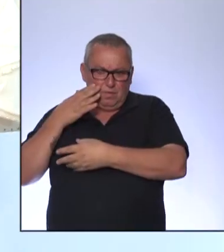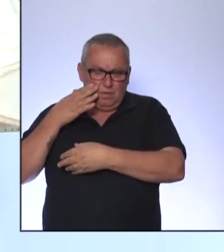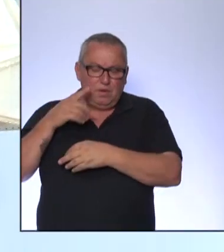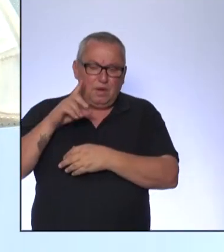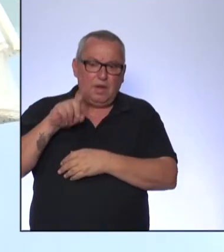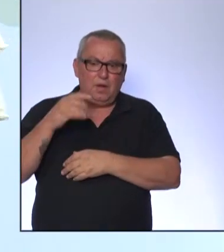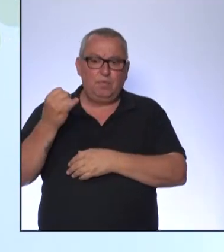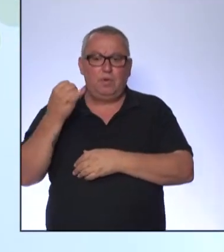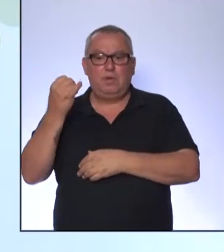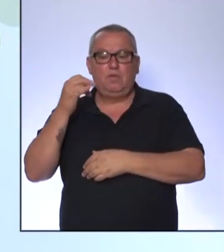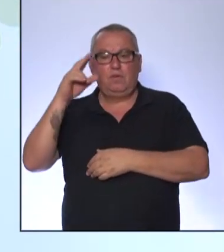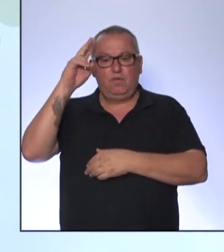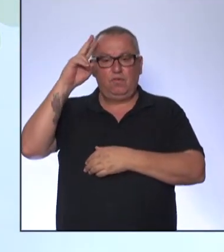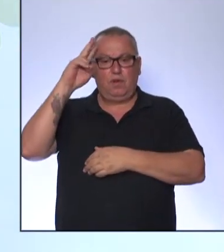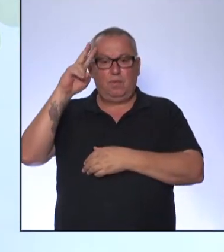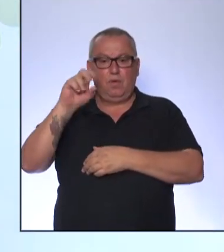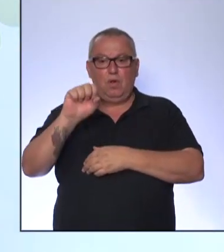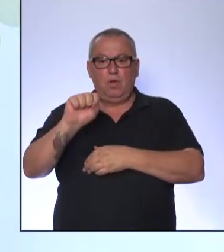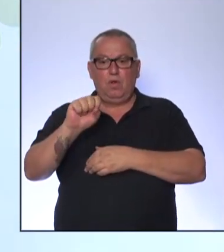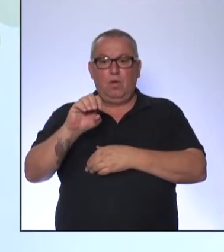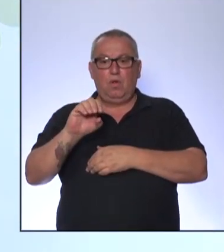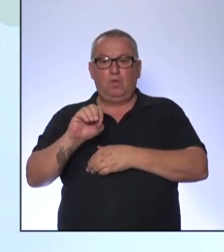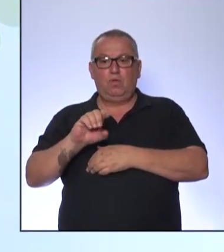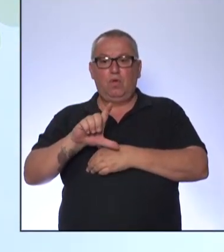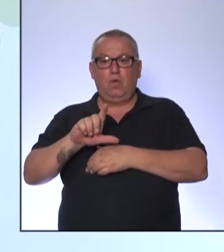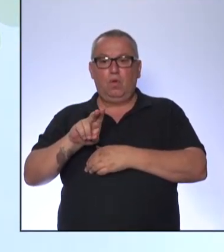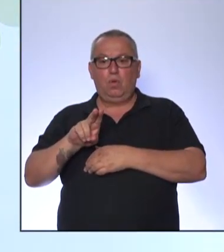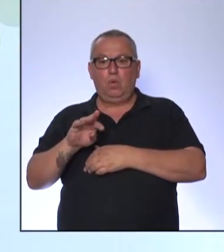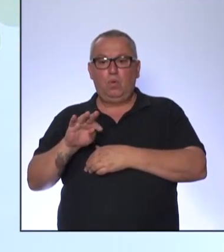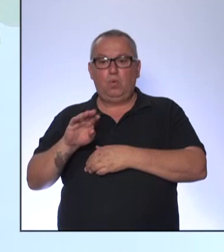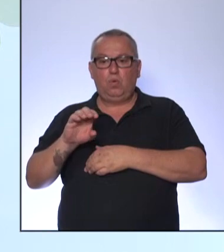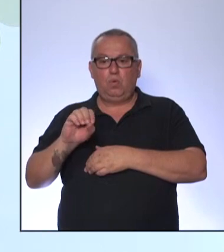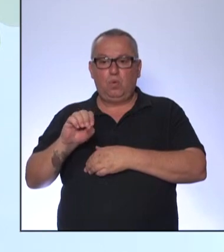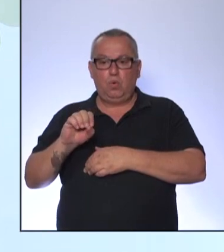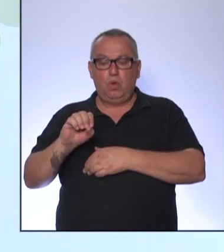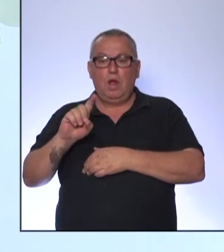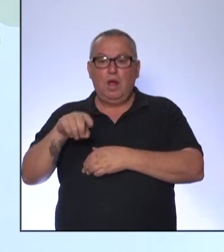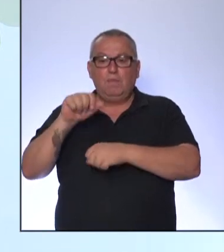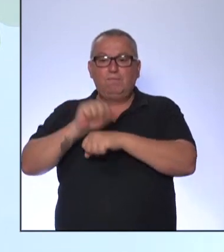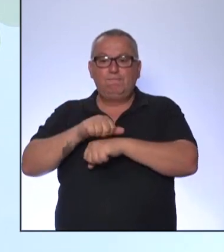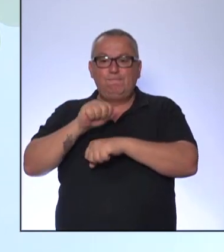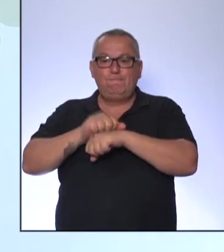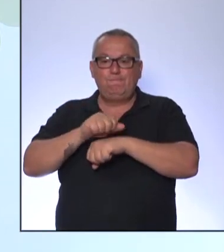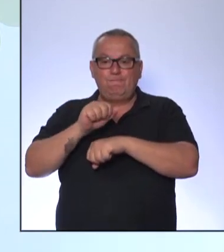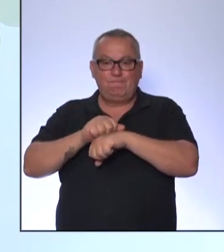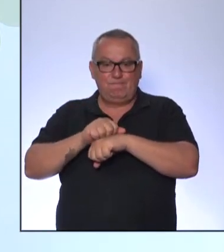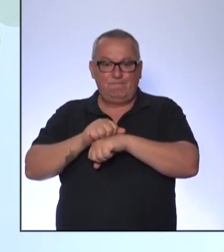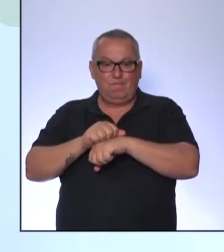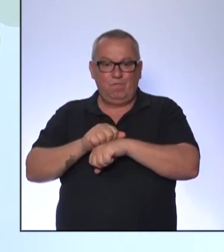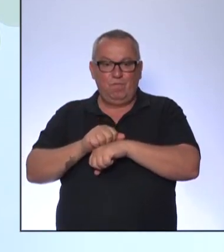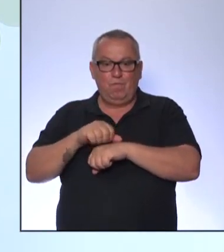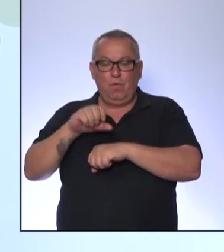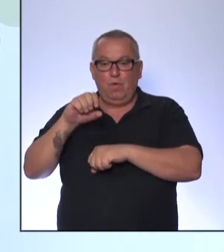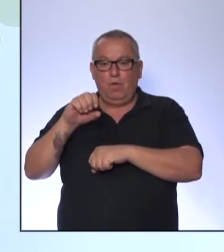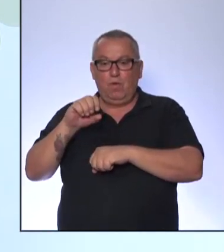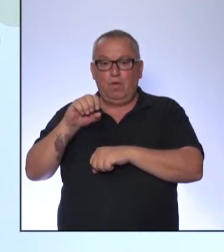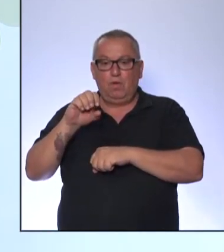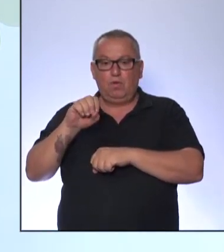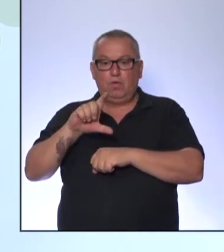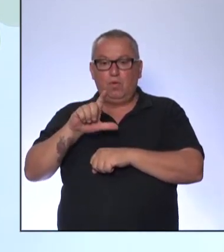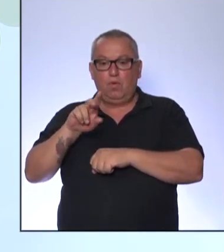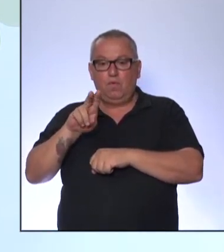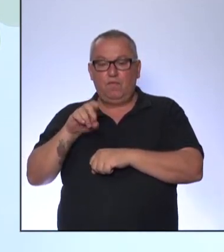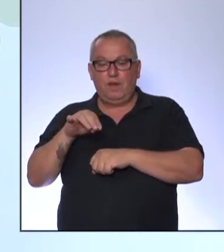retome isso. Soluto vai ser, basicamente, a parte sólida. E solvente vai ser praticamente a